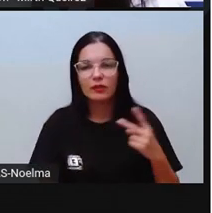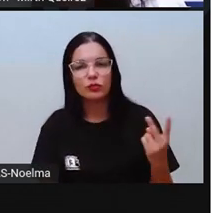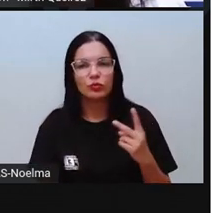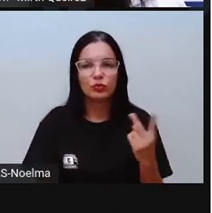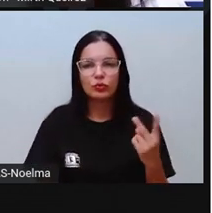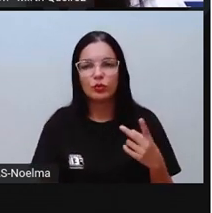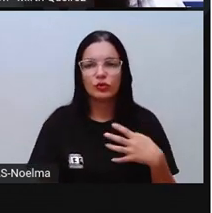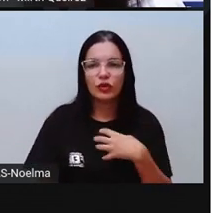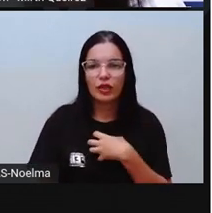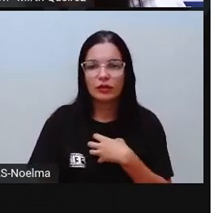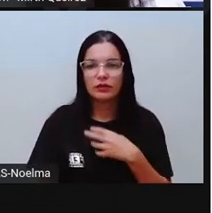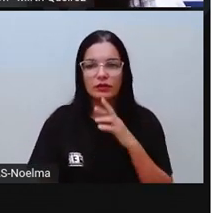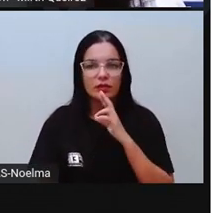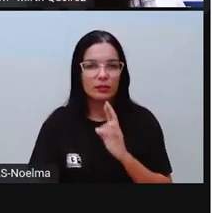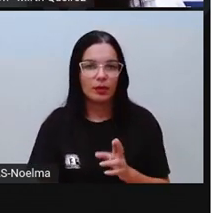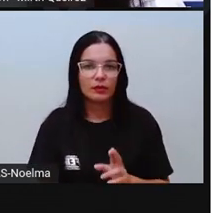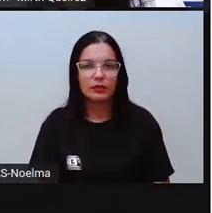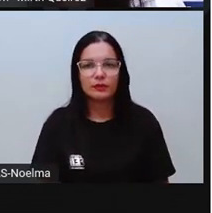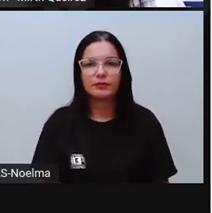formas.